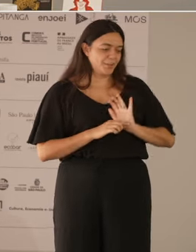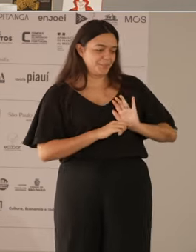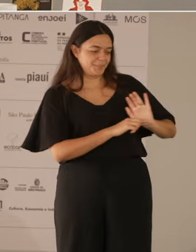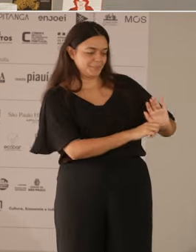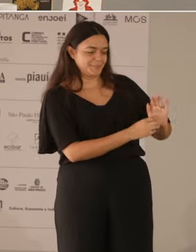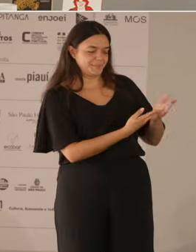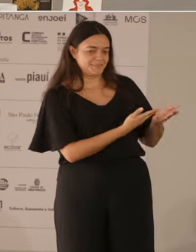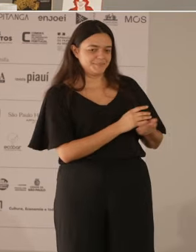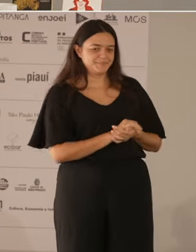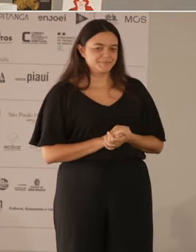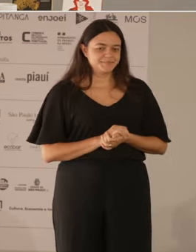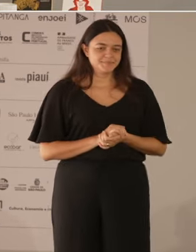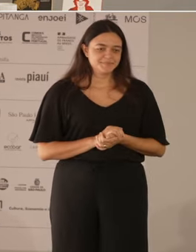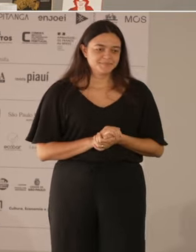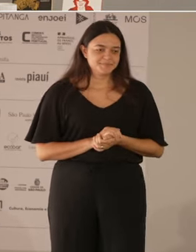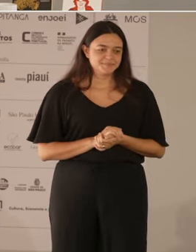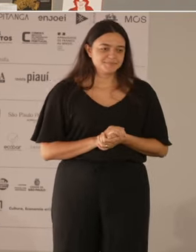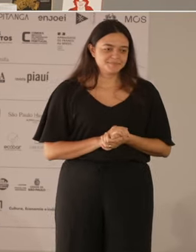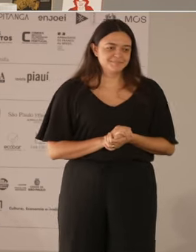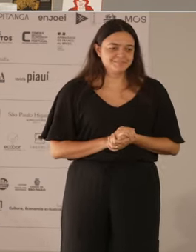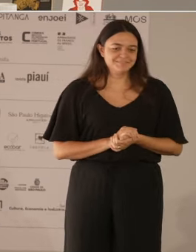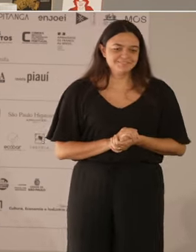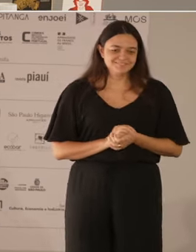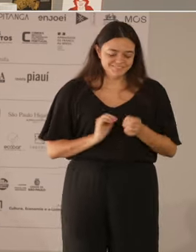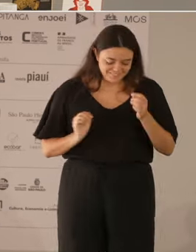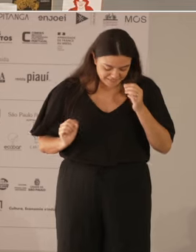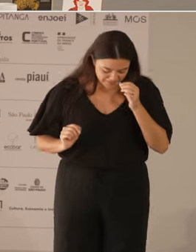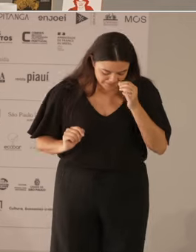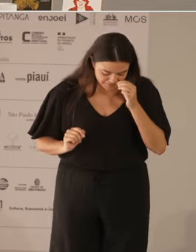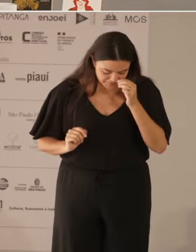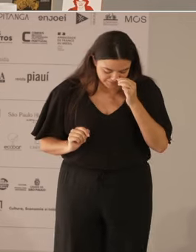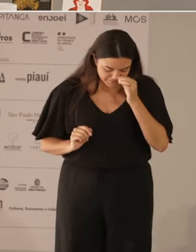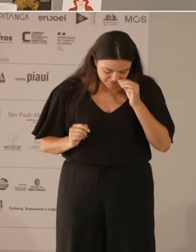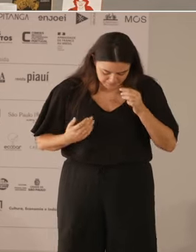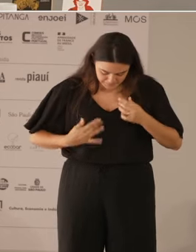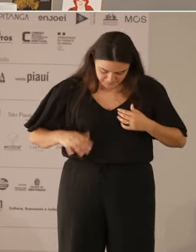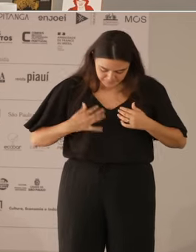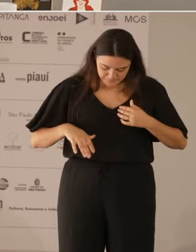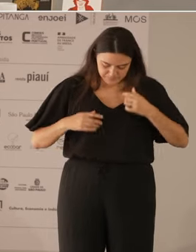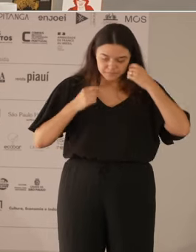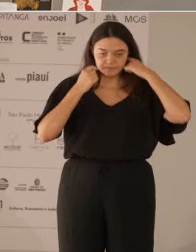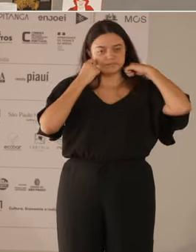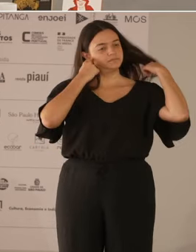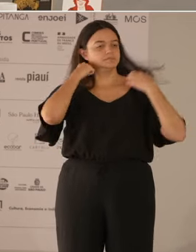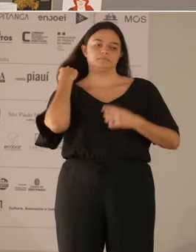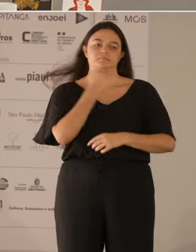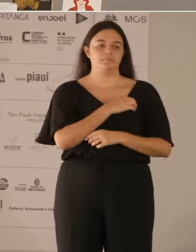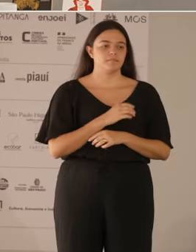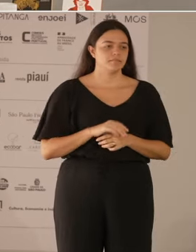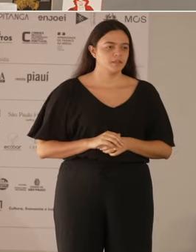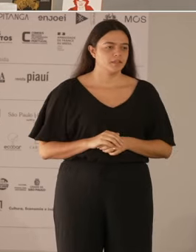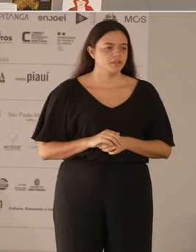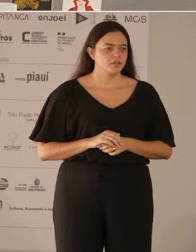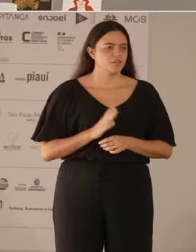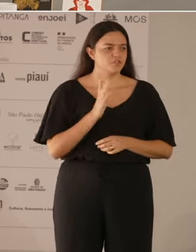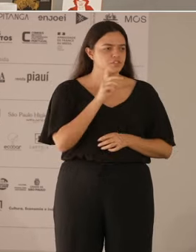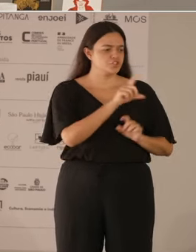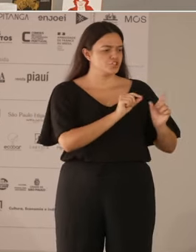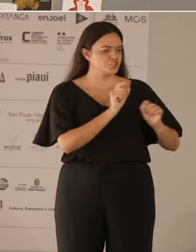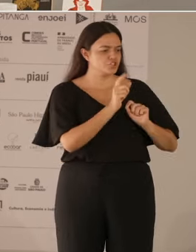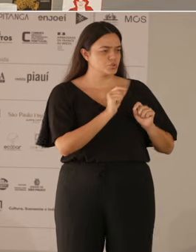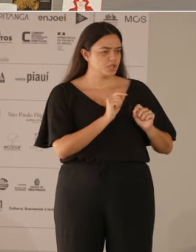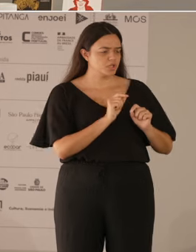Você vê, parceria. Obrigado. Passou a pandemia, né? Tudo bem. Adriana, você definiu o seu estatuto de